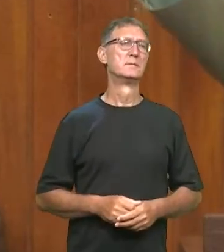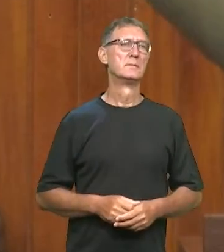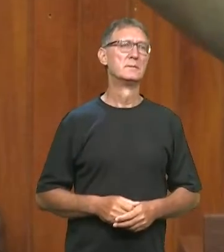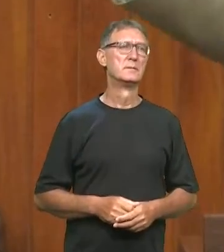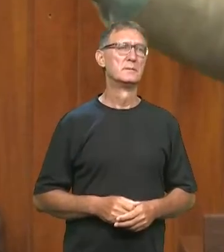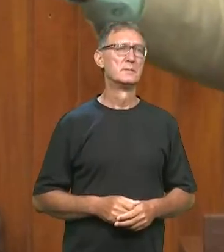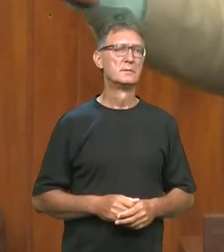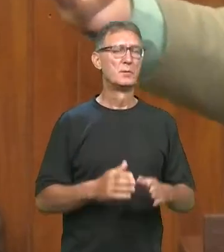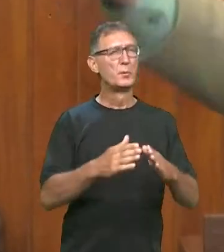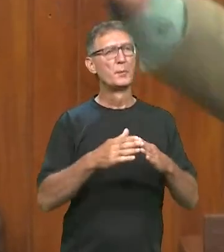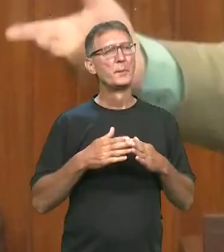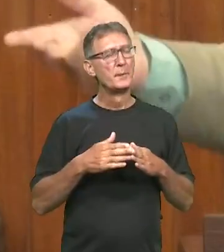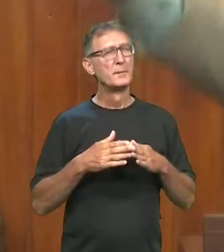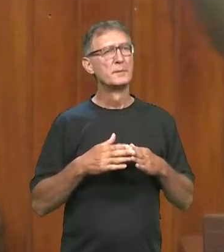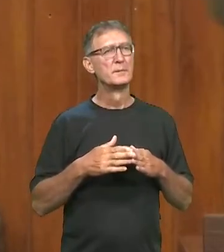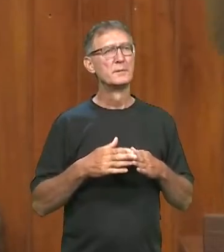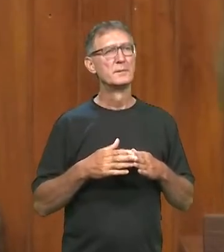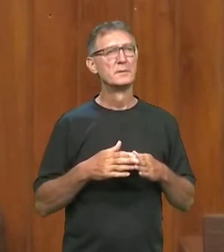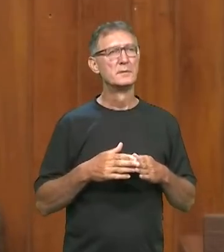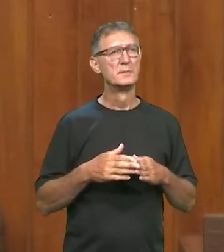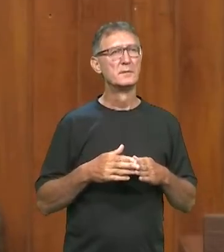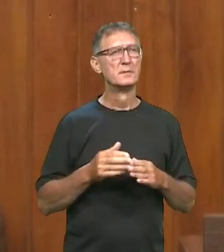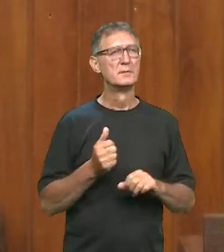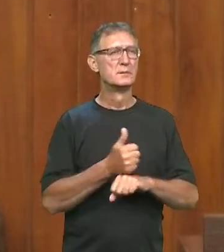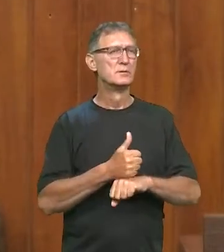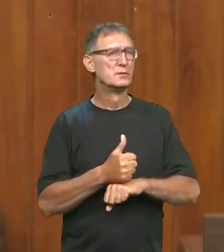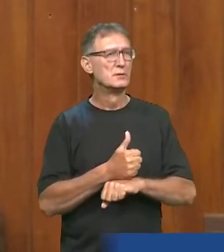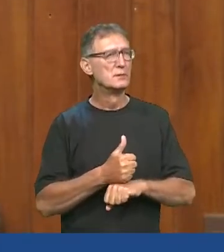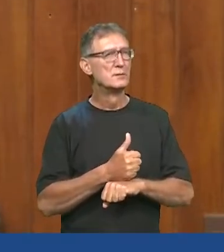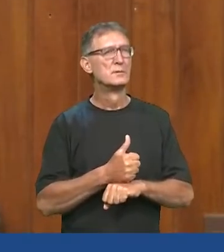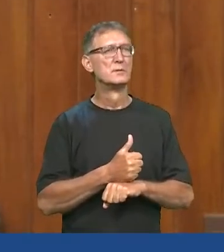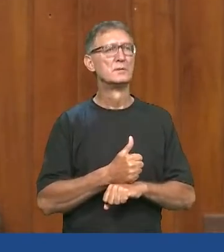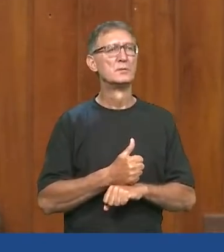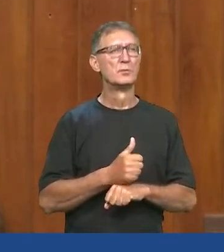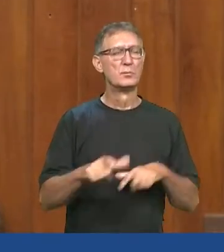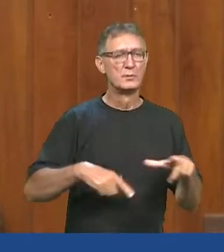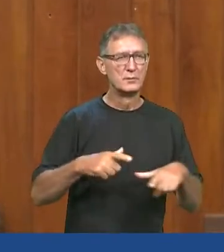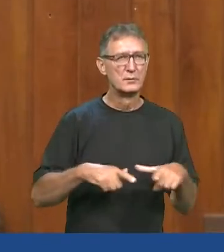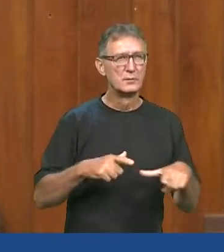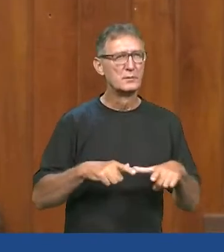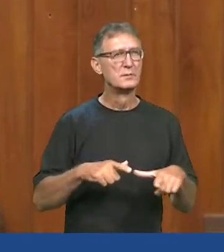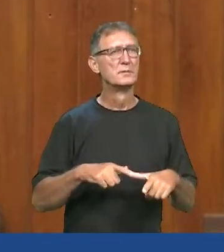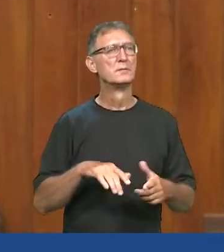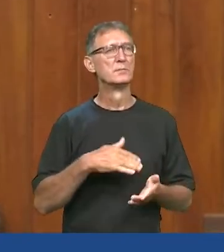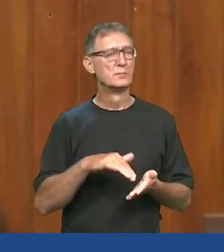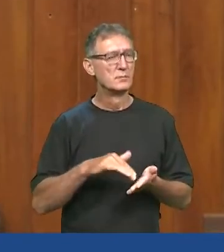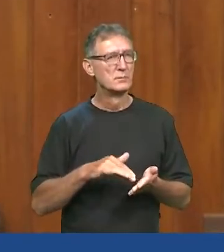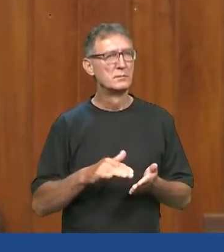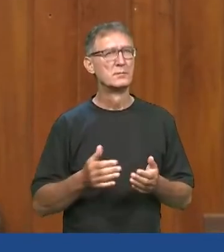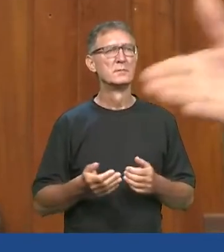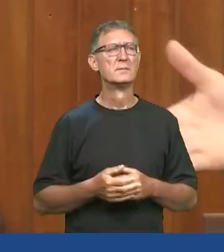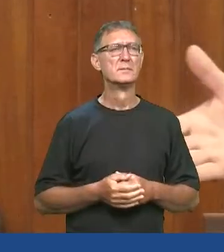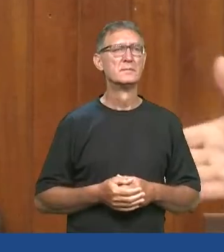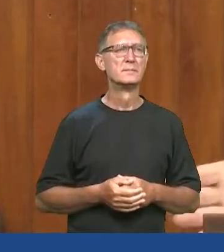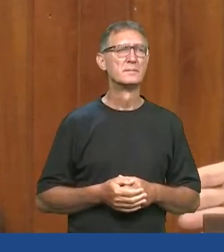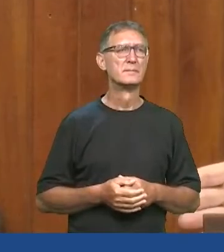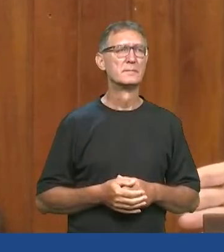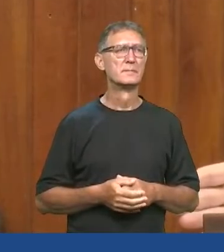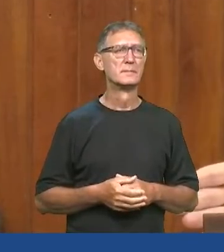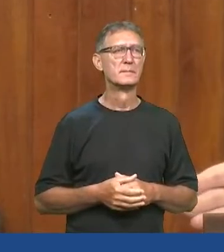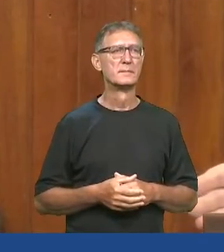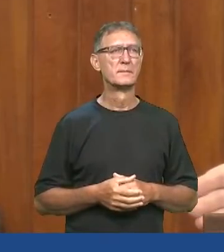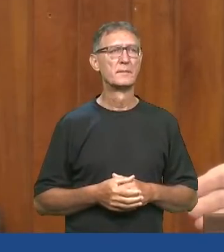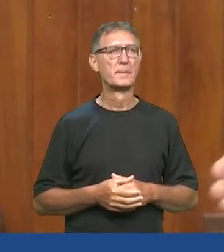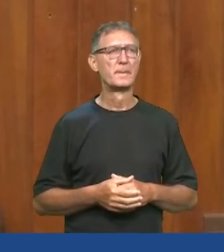que solicitasse para Vossa Excelência a cessão de um servidor de carreira para estar atuando no seu gabinete, porque isso aí